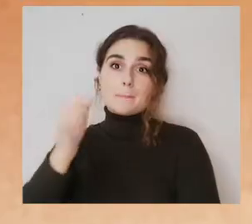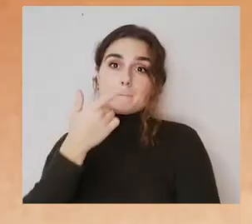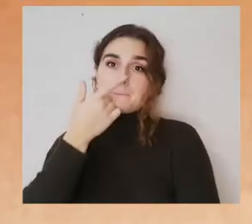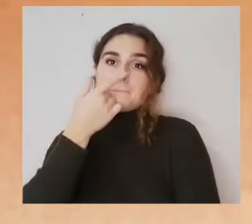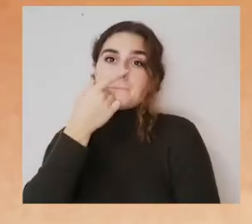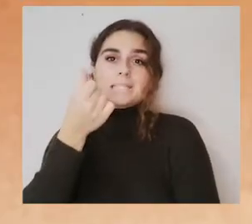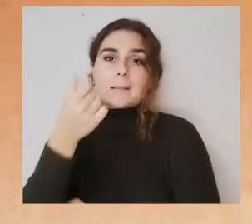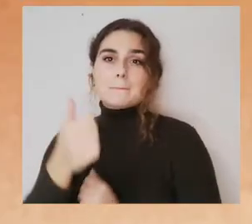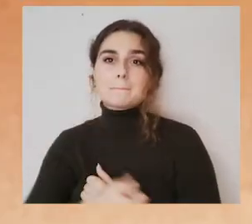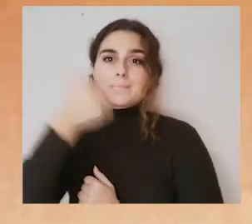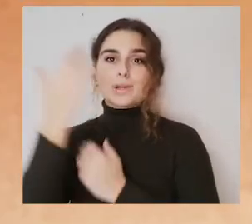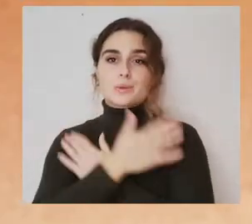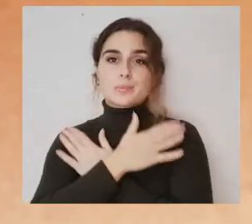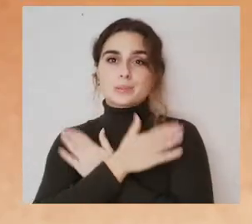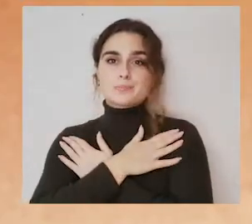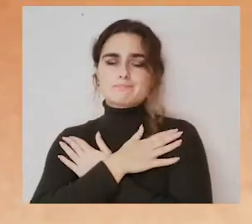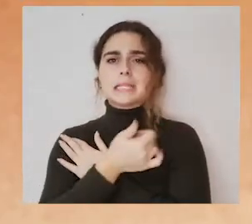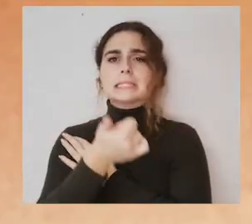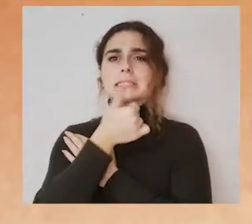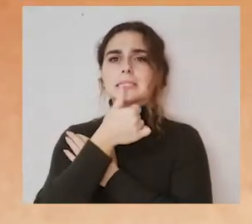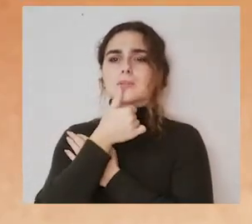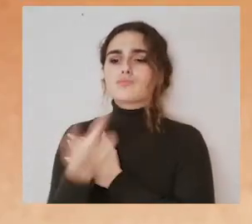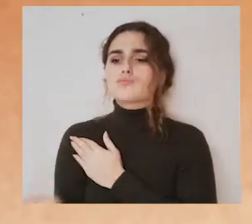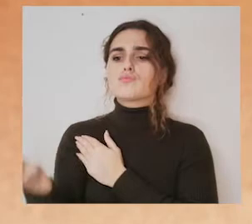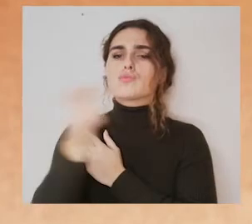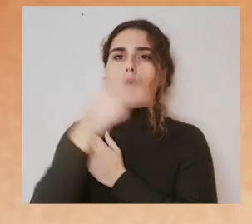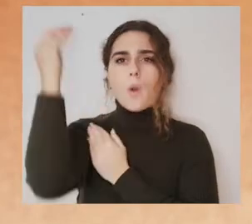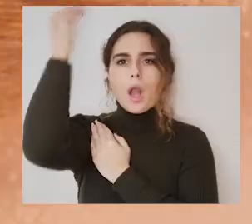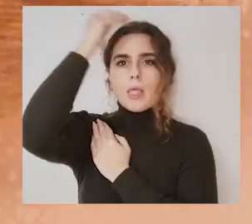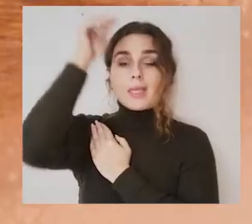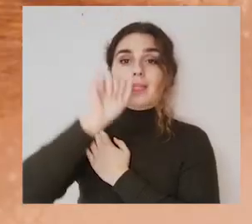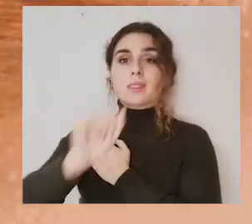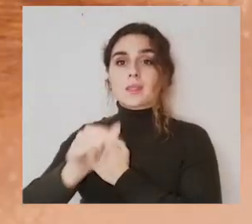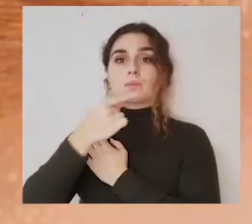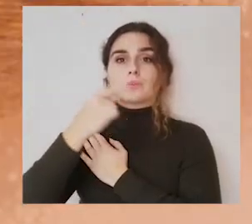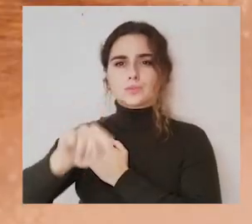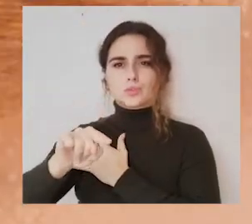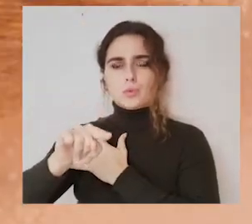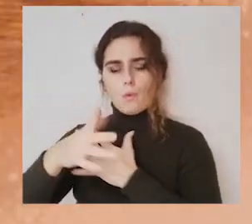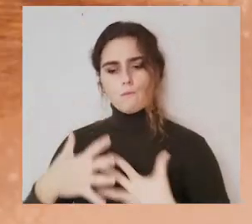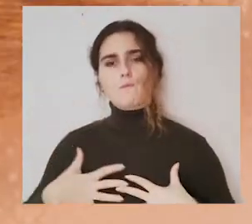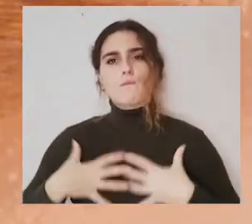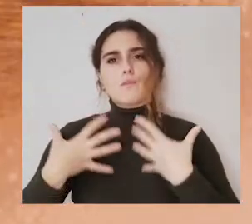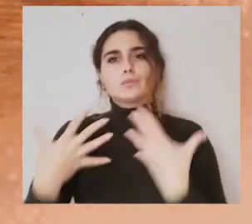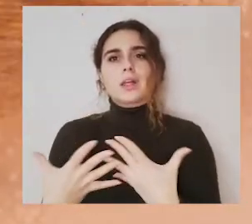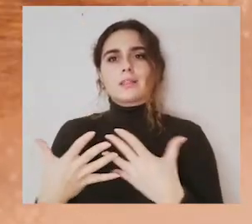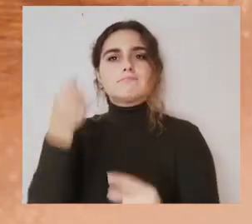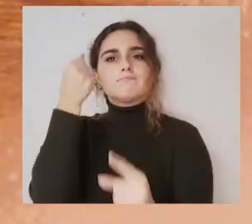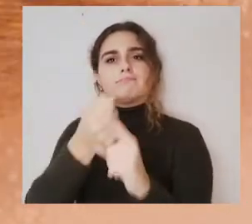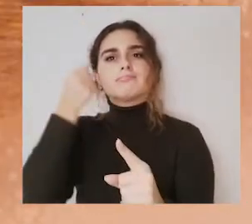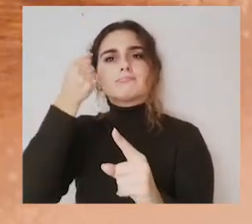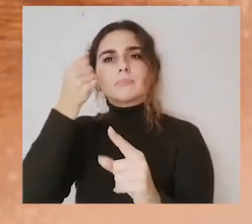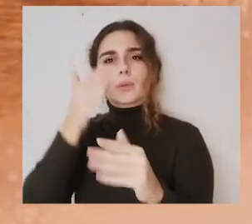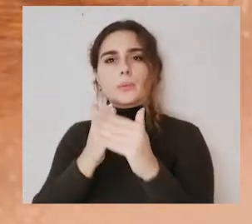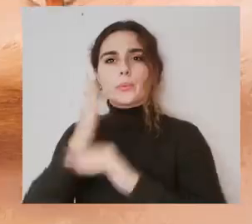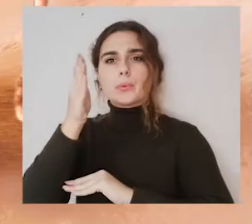melhor amigo. Decidiu então voltar à sua aldeia, com outra energia, mais motivado para enfrentar as dificuldades dos dias. Por